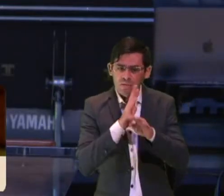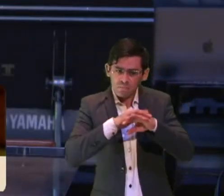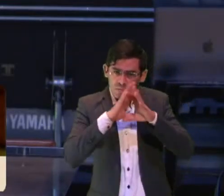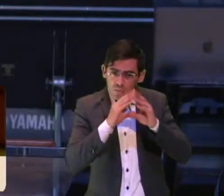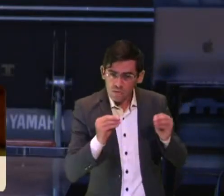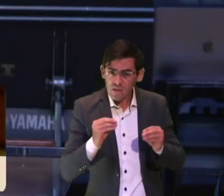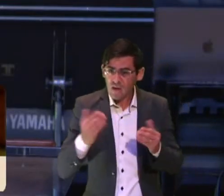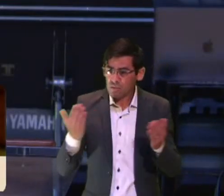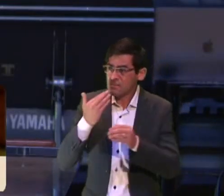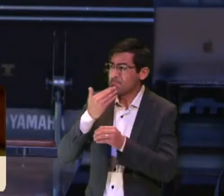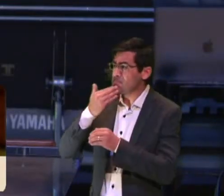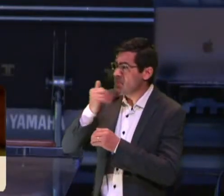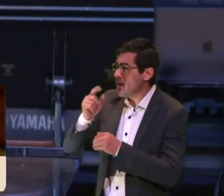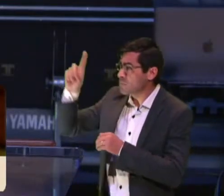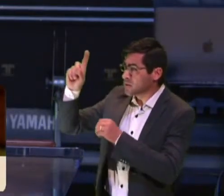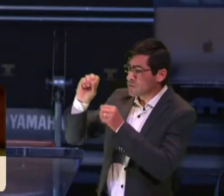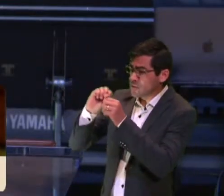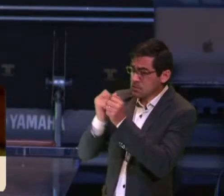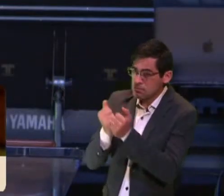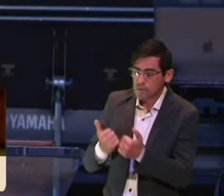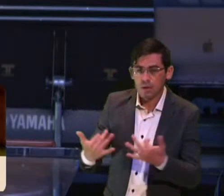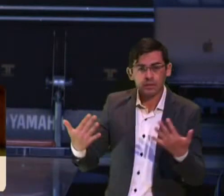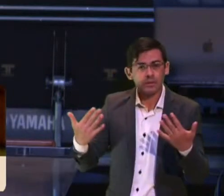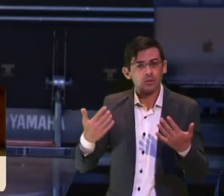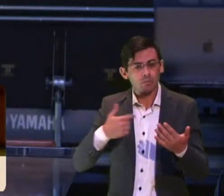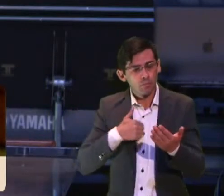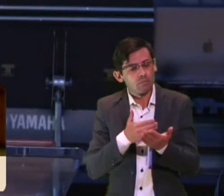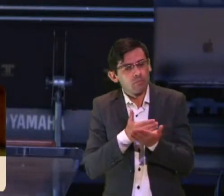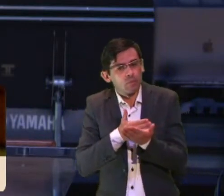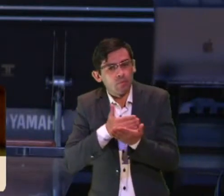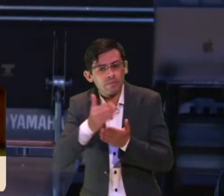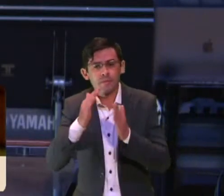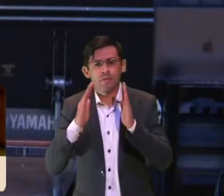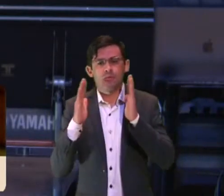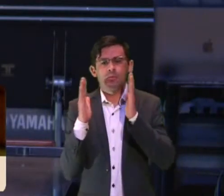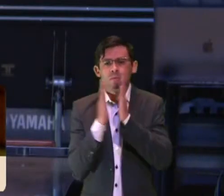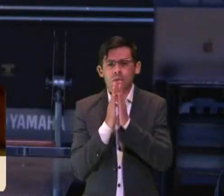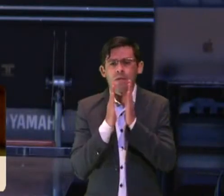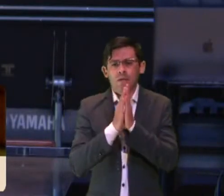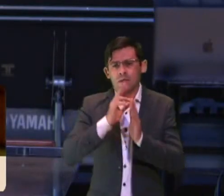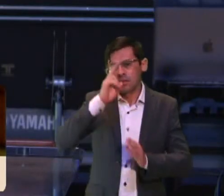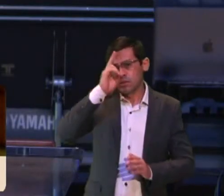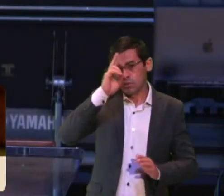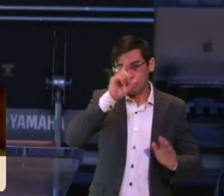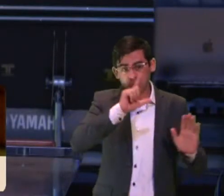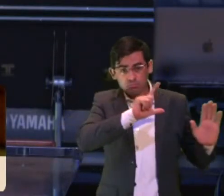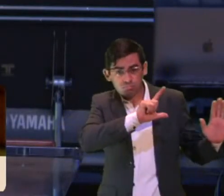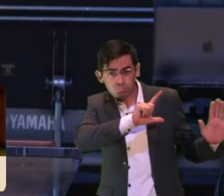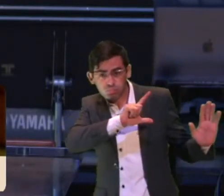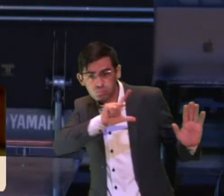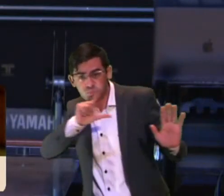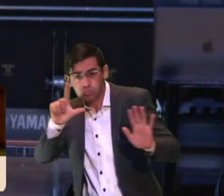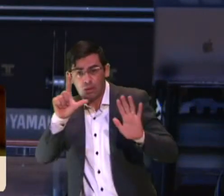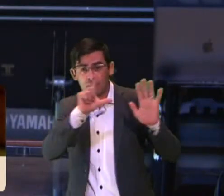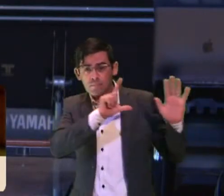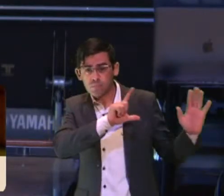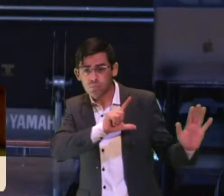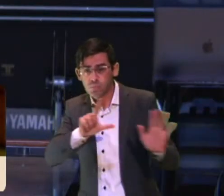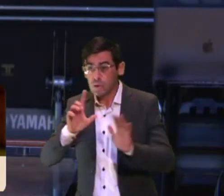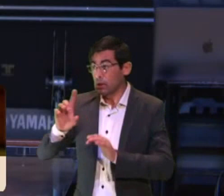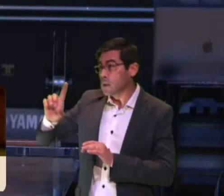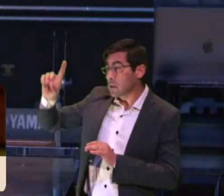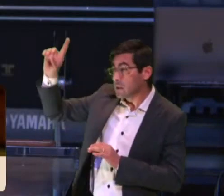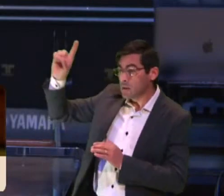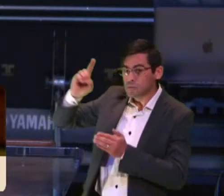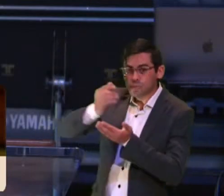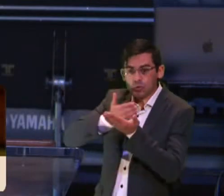pede. E eu comecei a orar. E eu lembro que naquelas semanas que seguiram, Deus começou